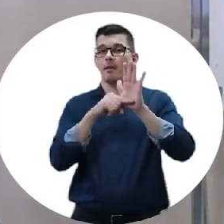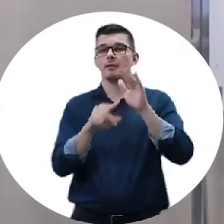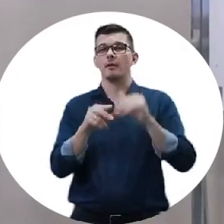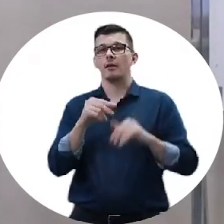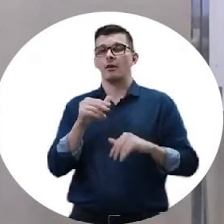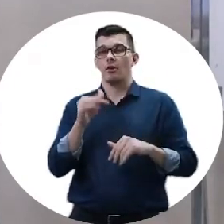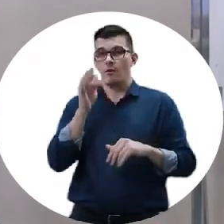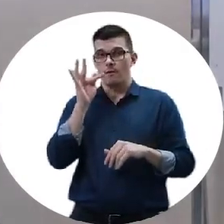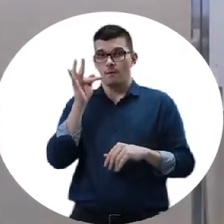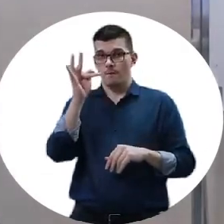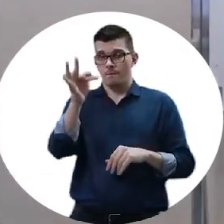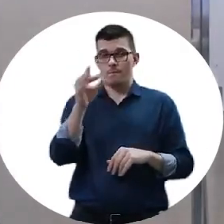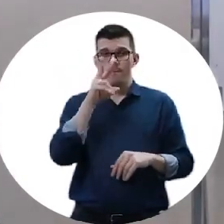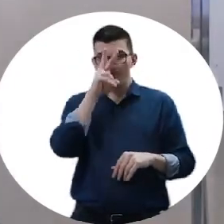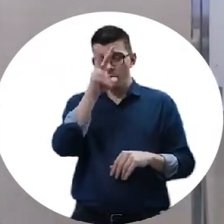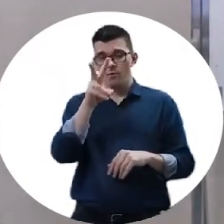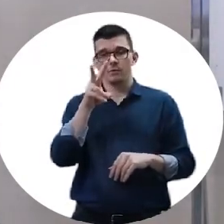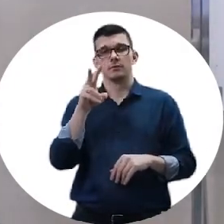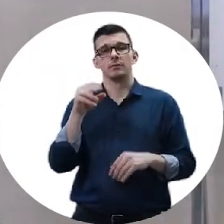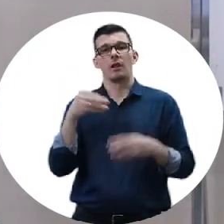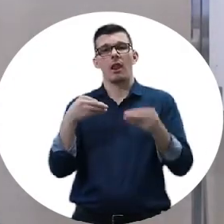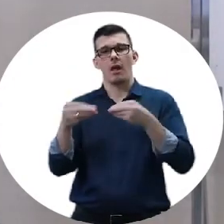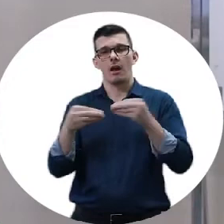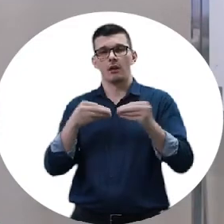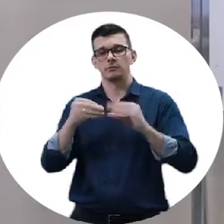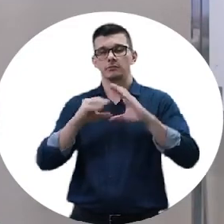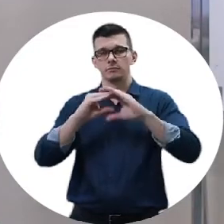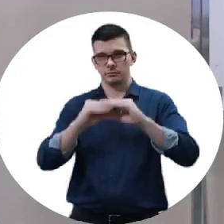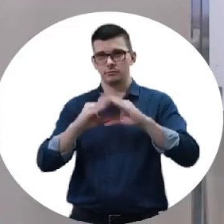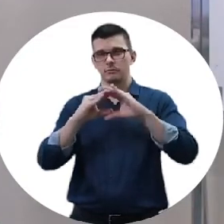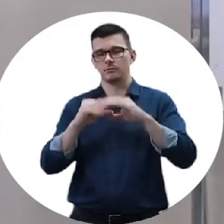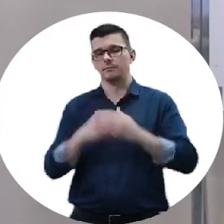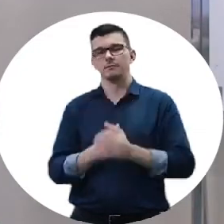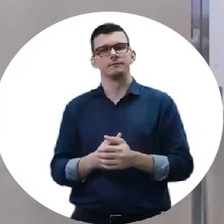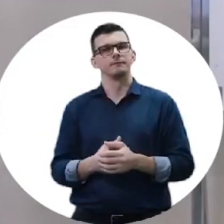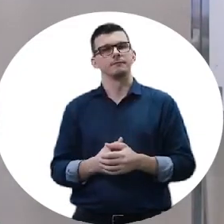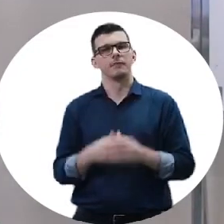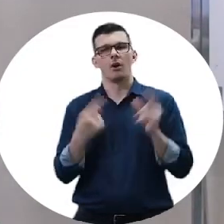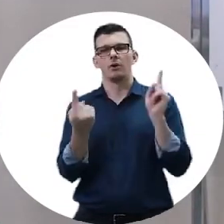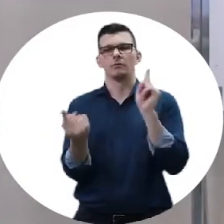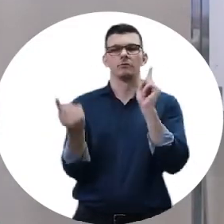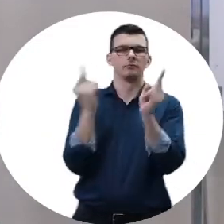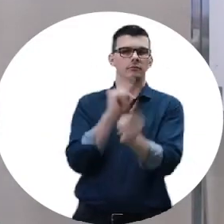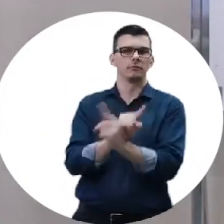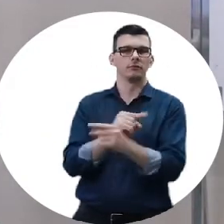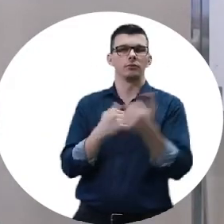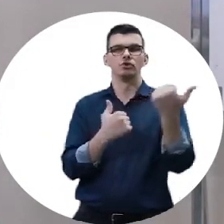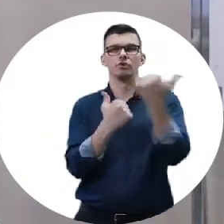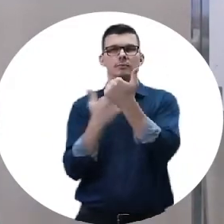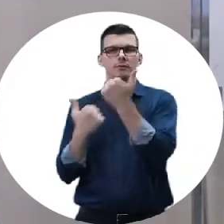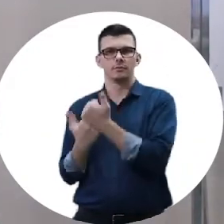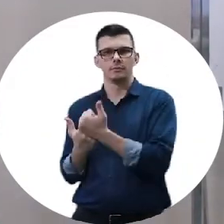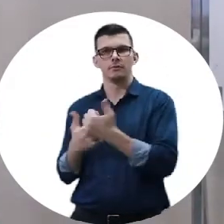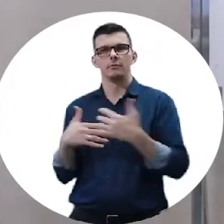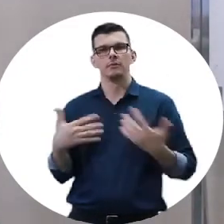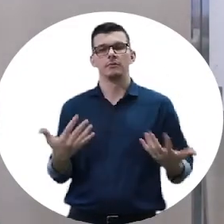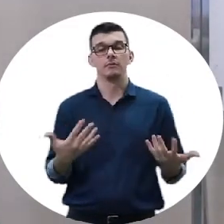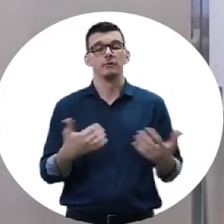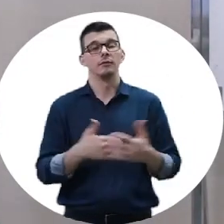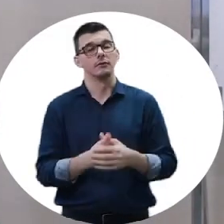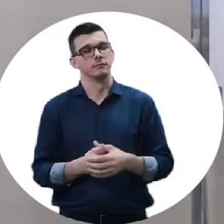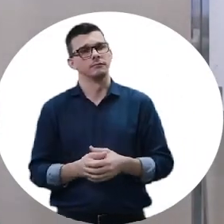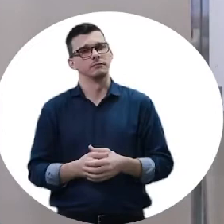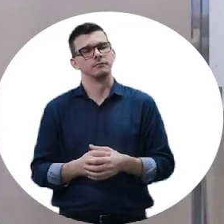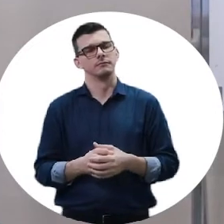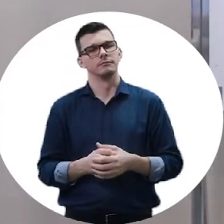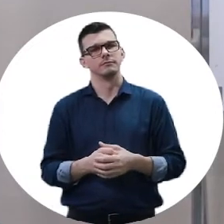elástica. Isso igual a zero. Passando a força elástica para o outro lado, vai ficar força elástica positiva igual ao peso. Mas quem é a força